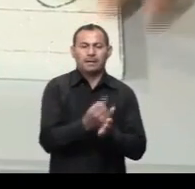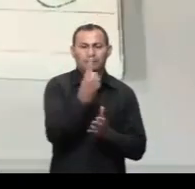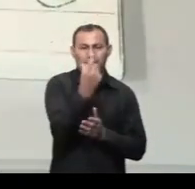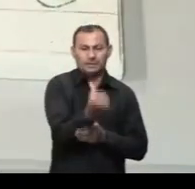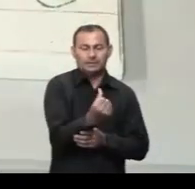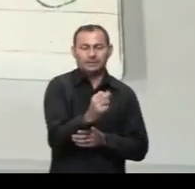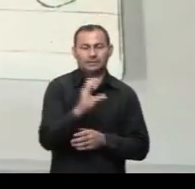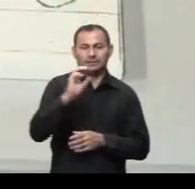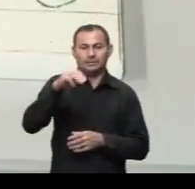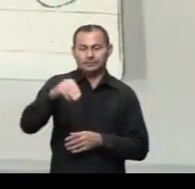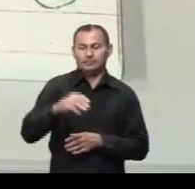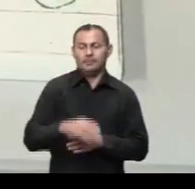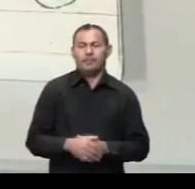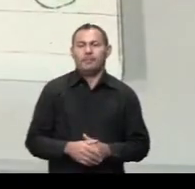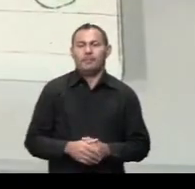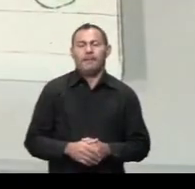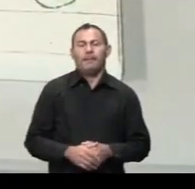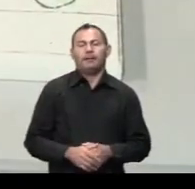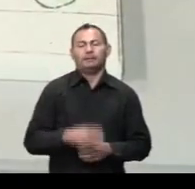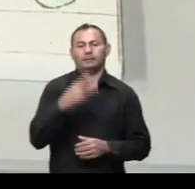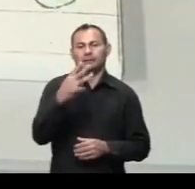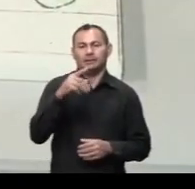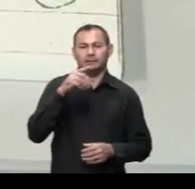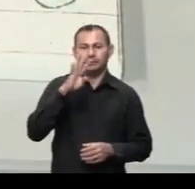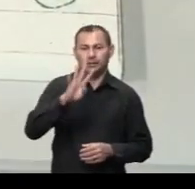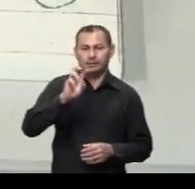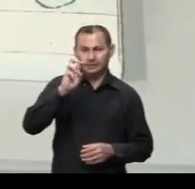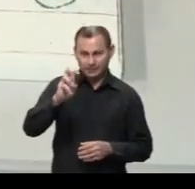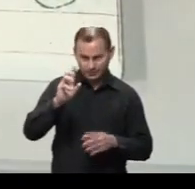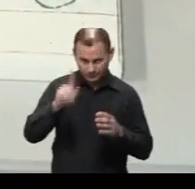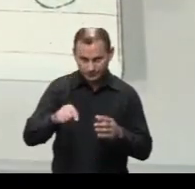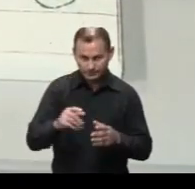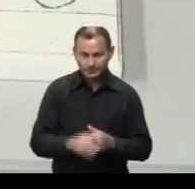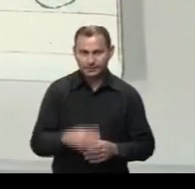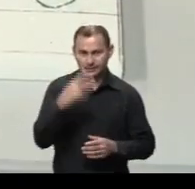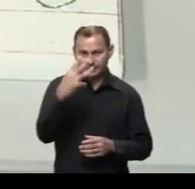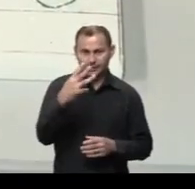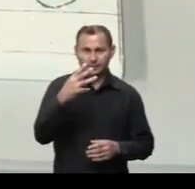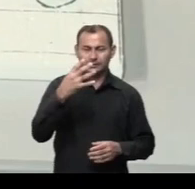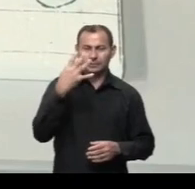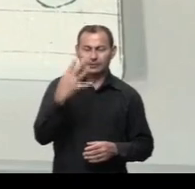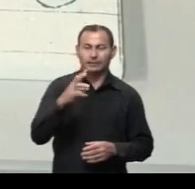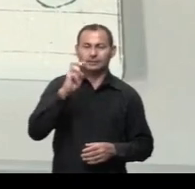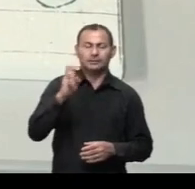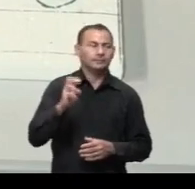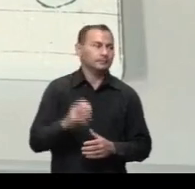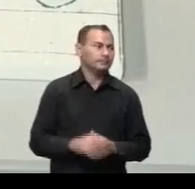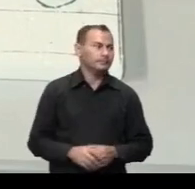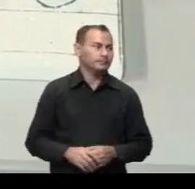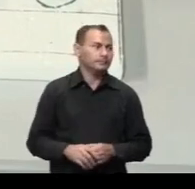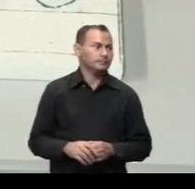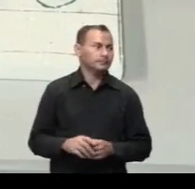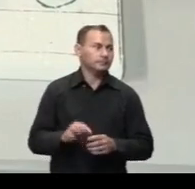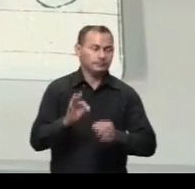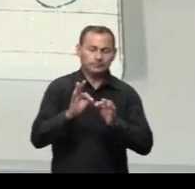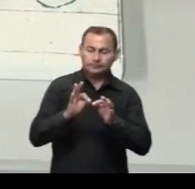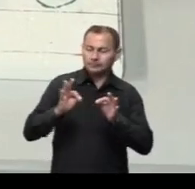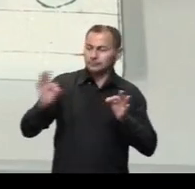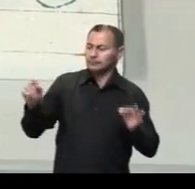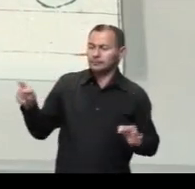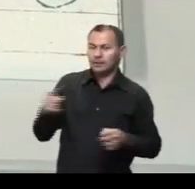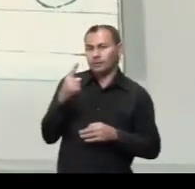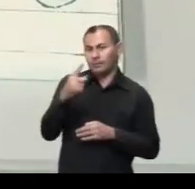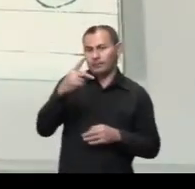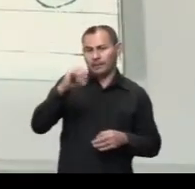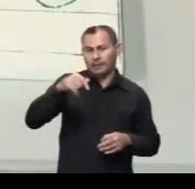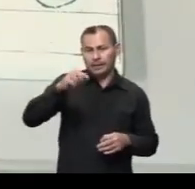16 centímetros aqui. Não é 3, 4, 5? 3, 4. Esse comprimento aqui, de